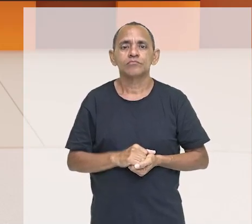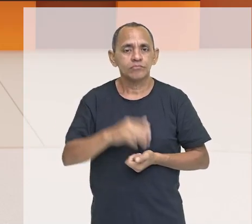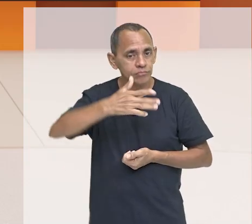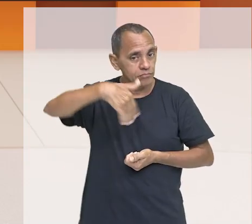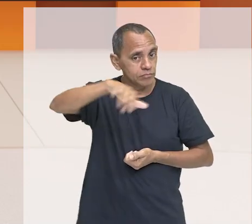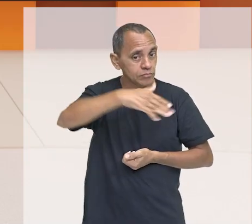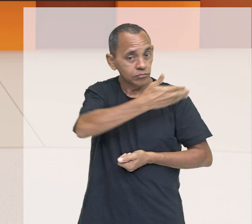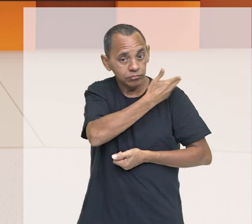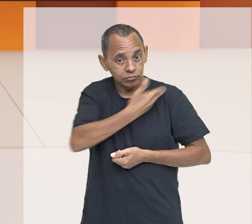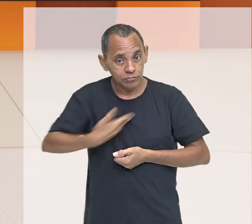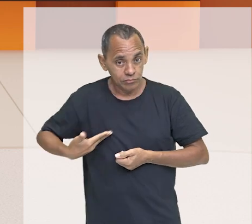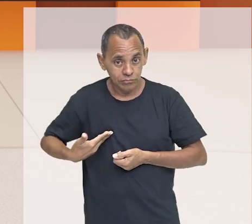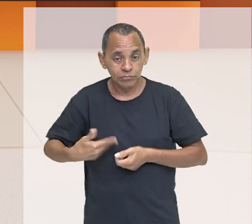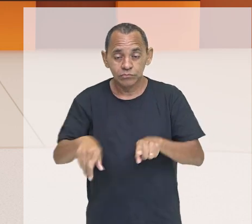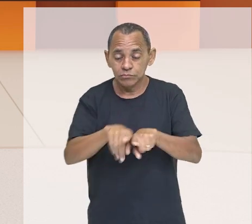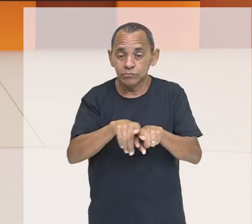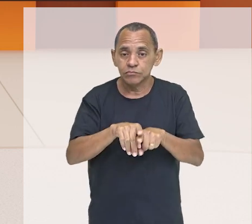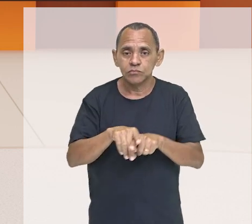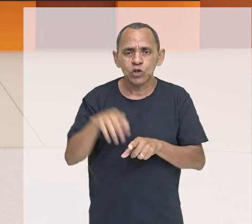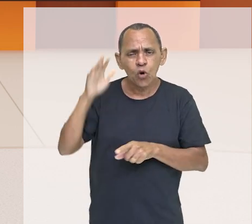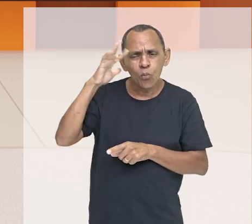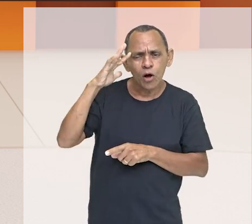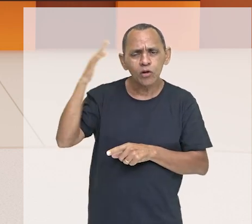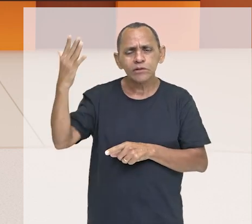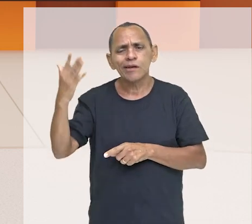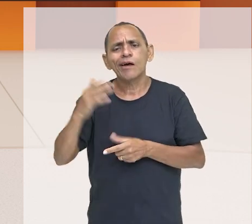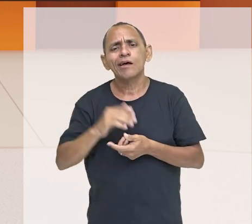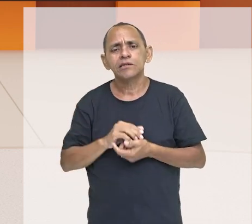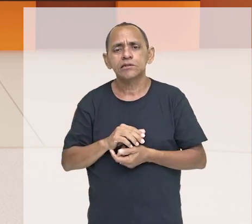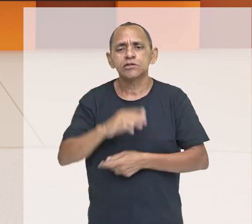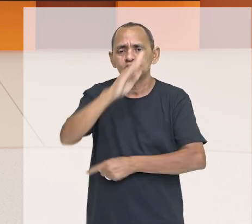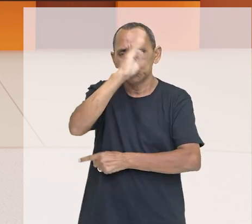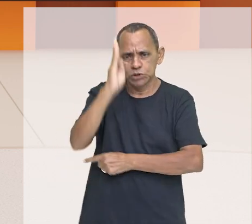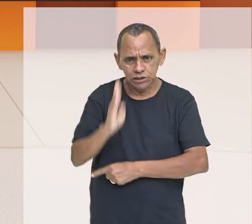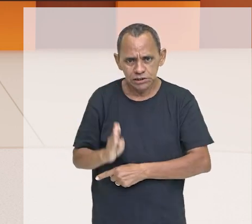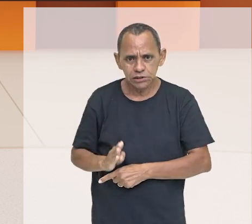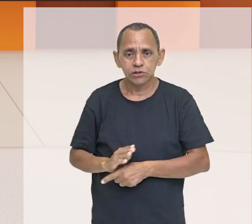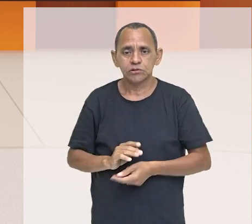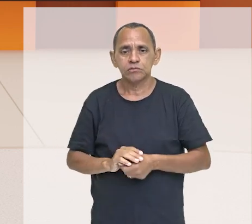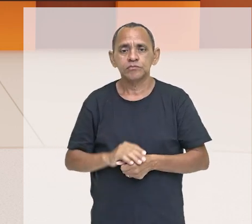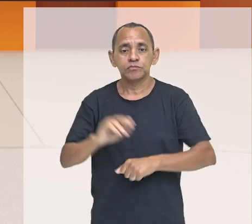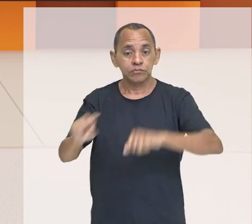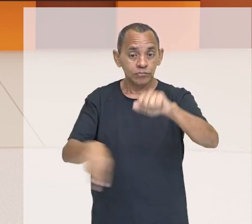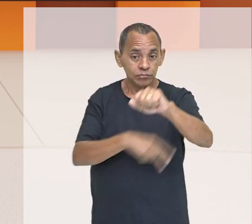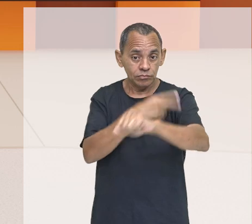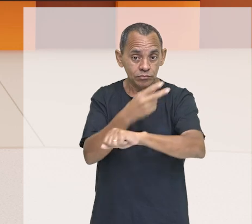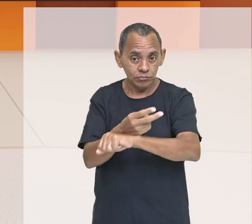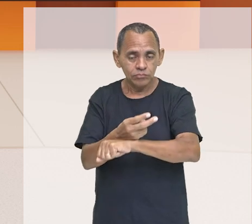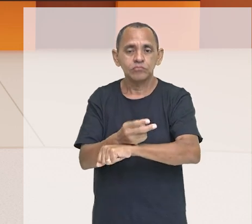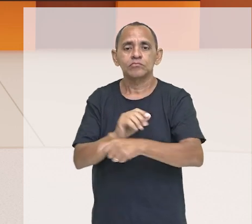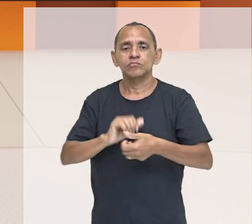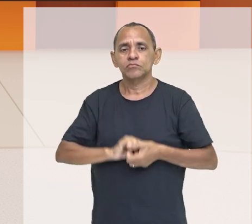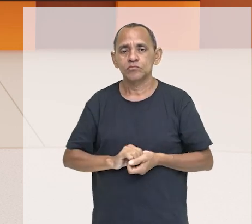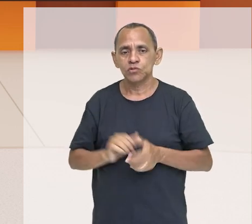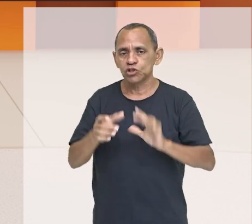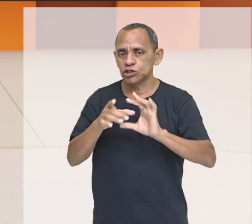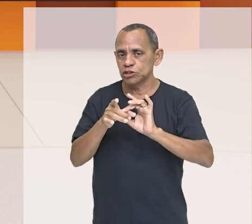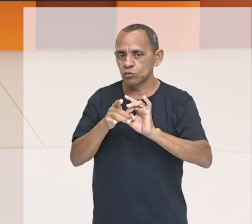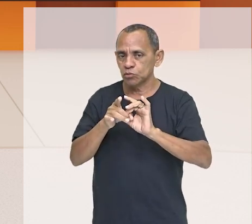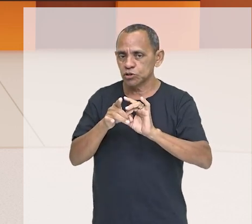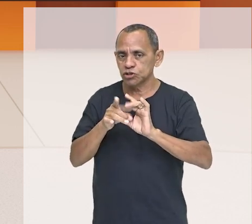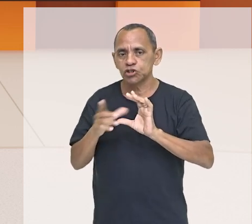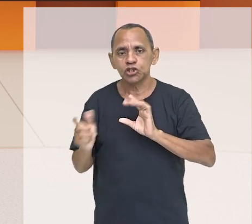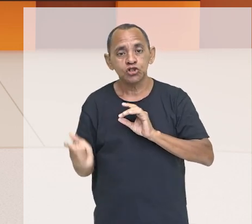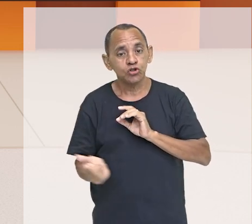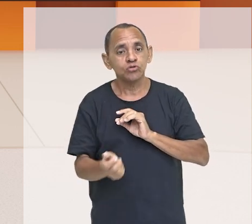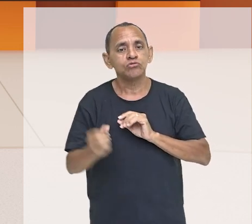quando vários partidos disputam as esferas governamentais, como ocorre e vem ocorrendo no Brasil,